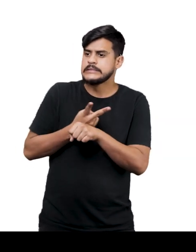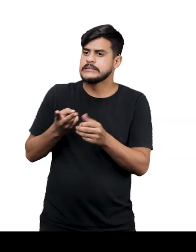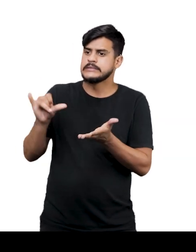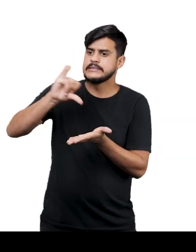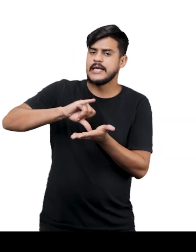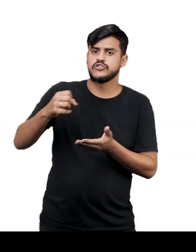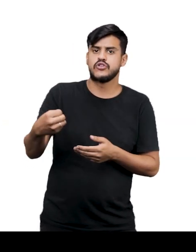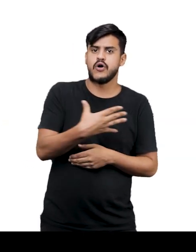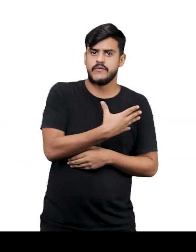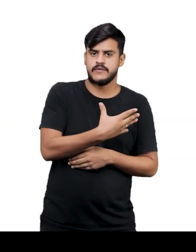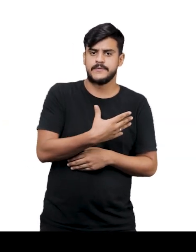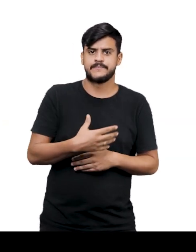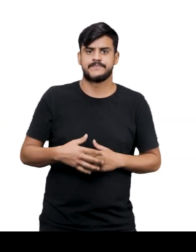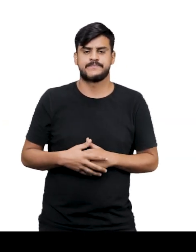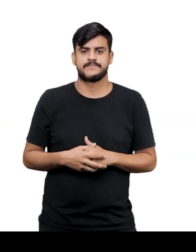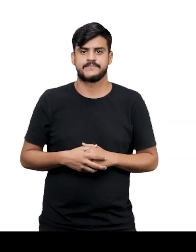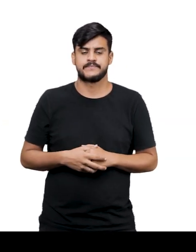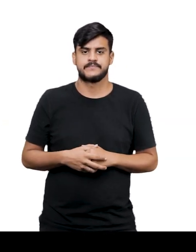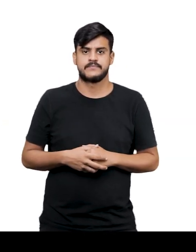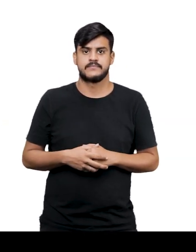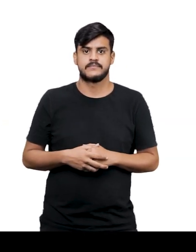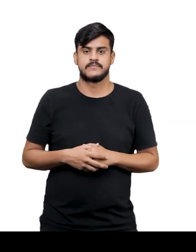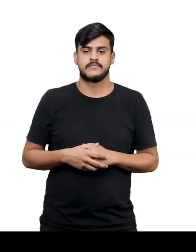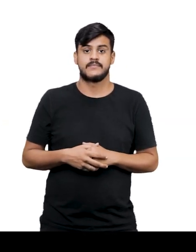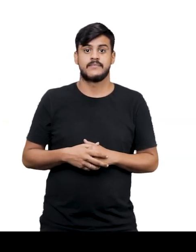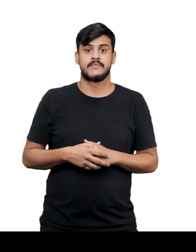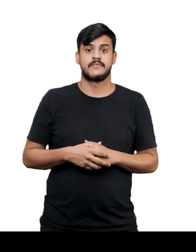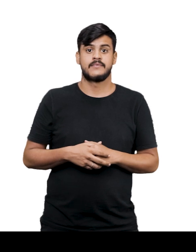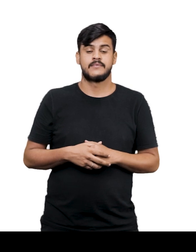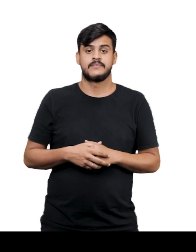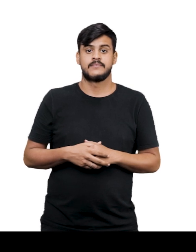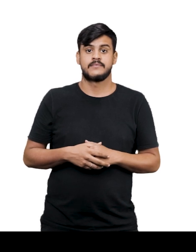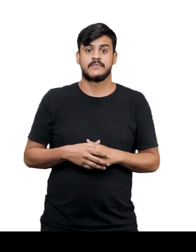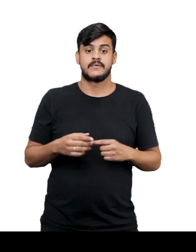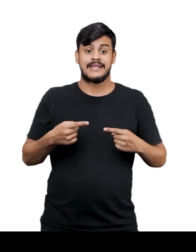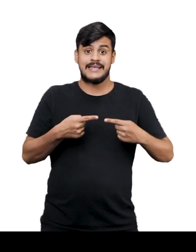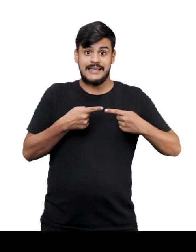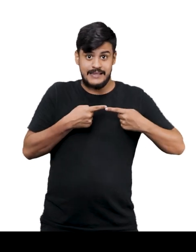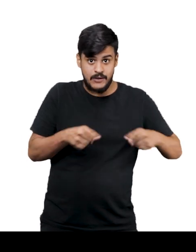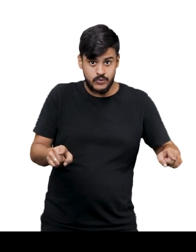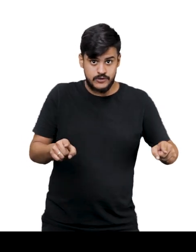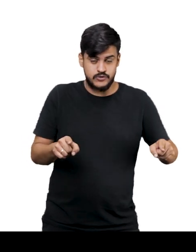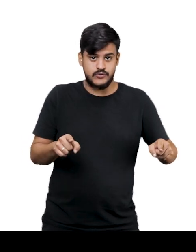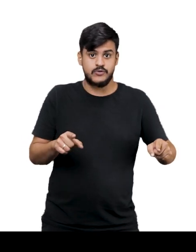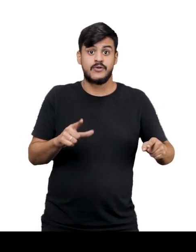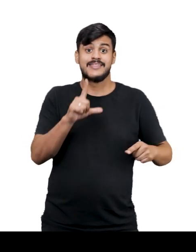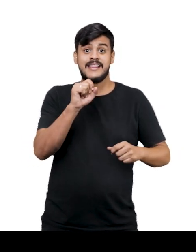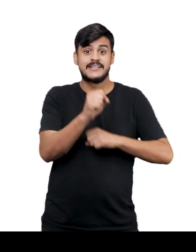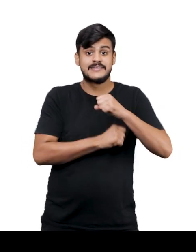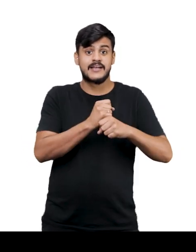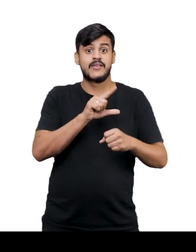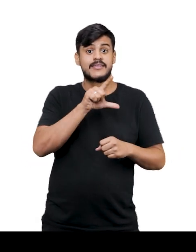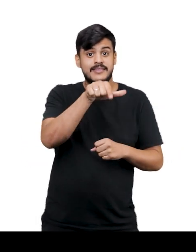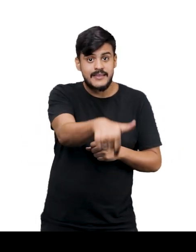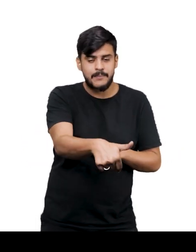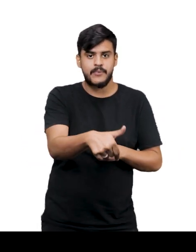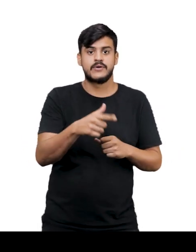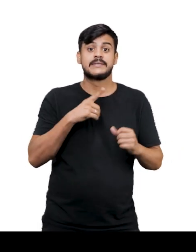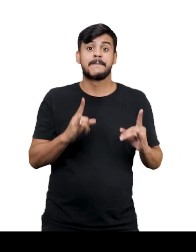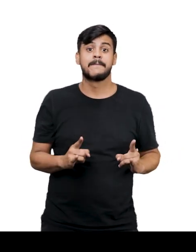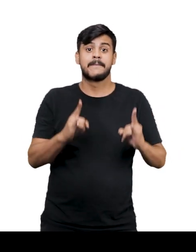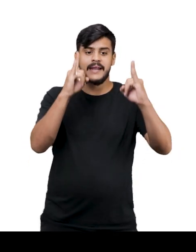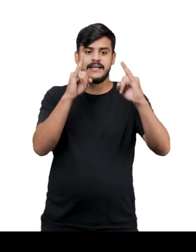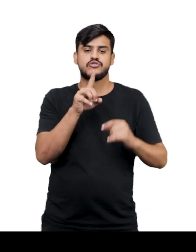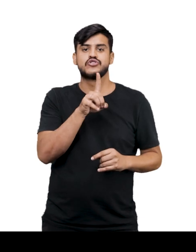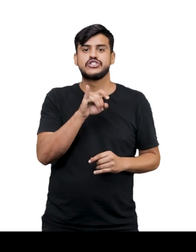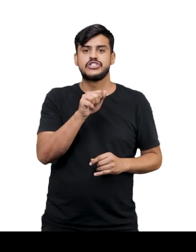Em busca de uma nova sede. Uma década após a sua inauguração, os 2 andares do